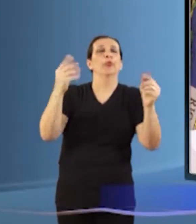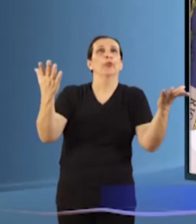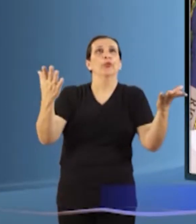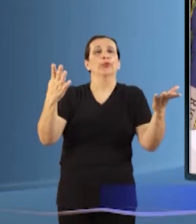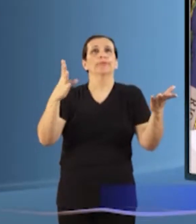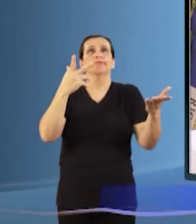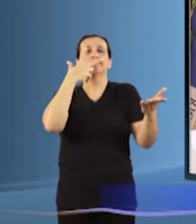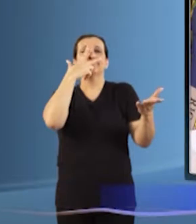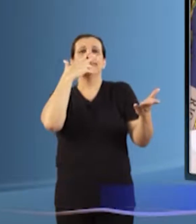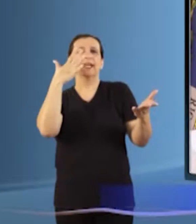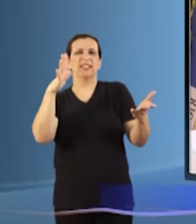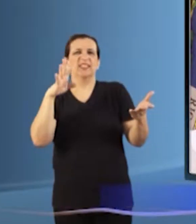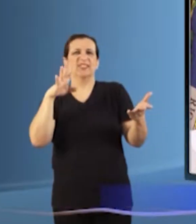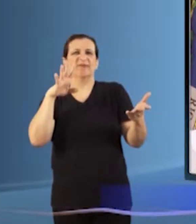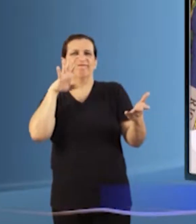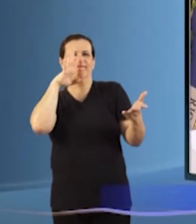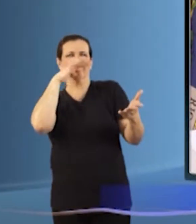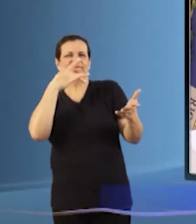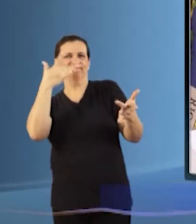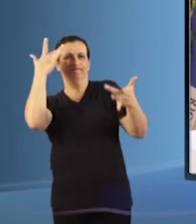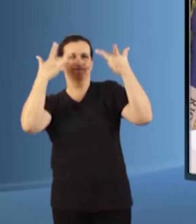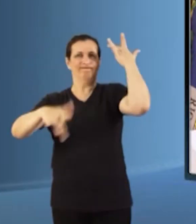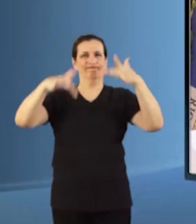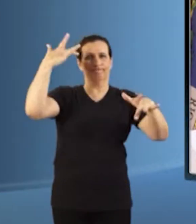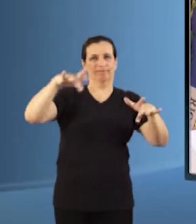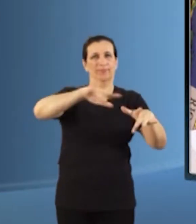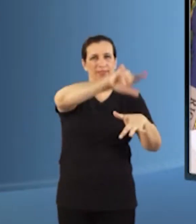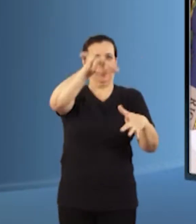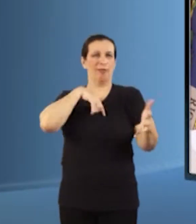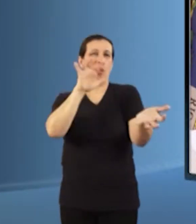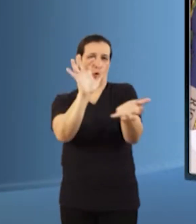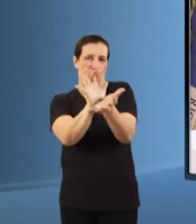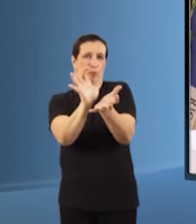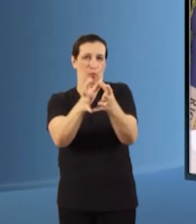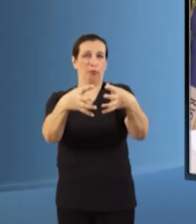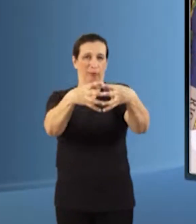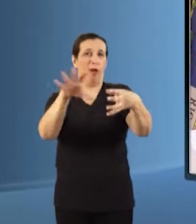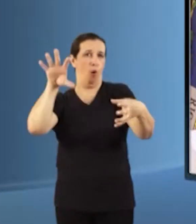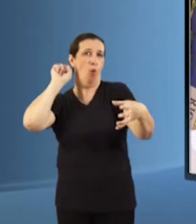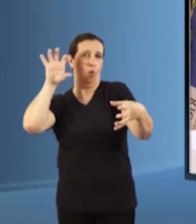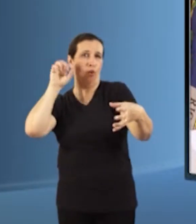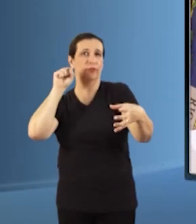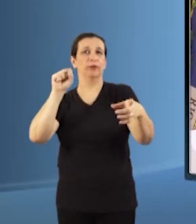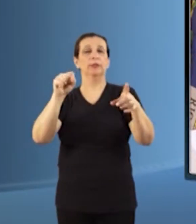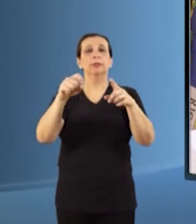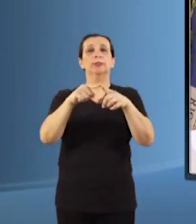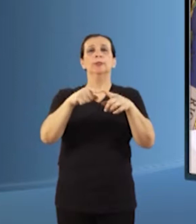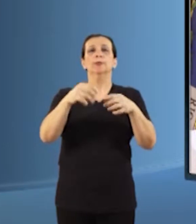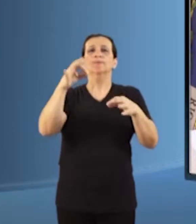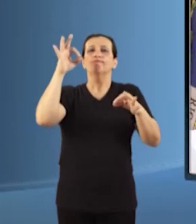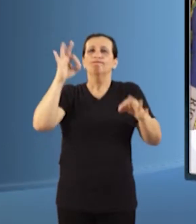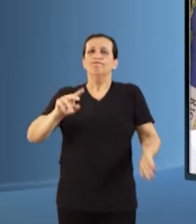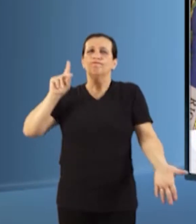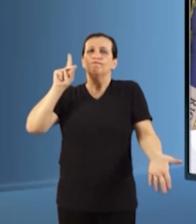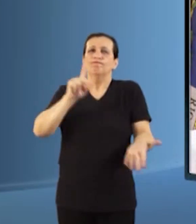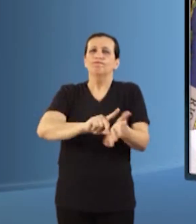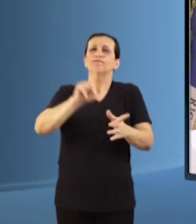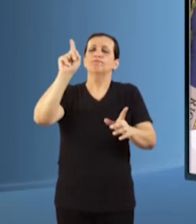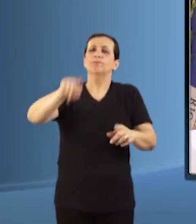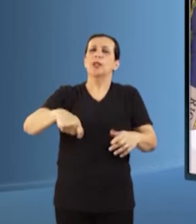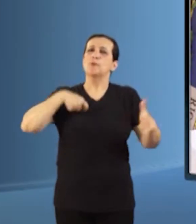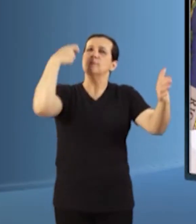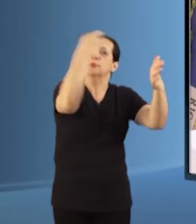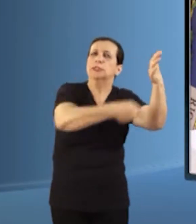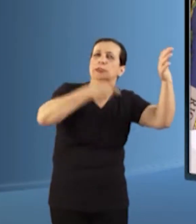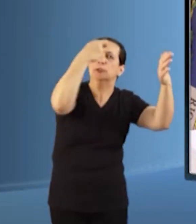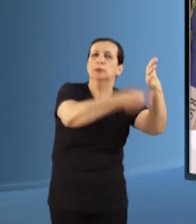objeto de uma certa resistência por parte da comunidade ouvinte, e a sua legitimação é uma